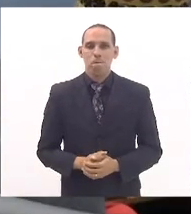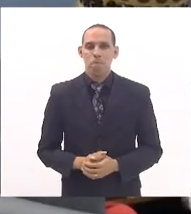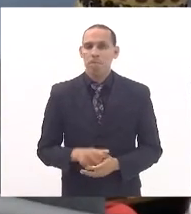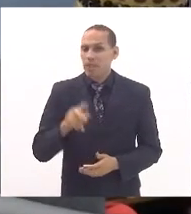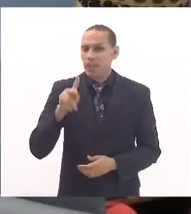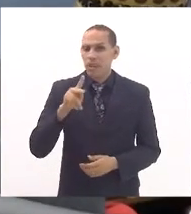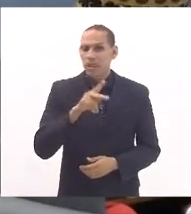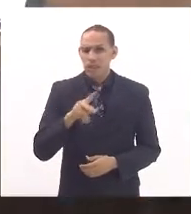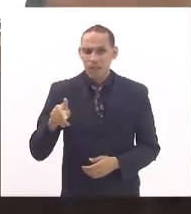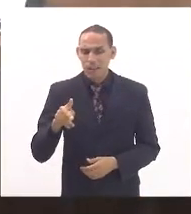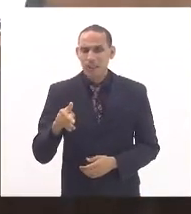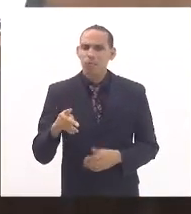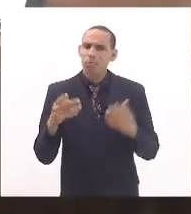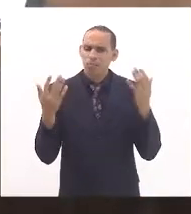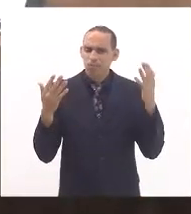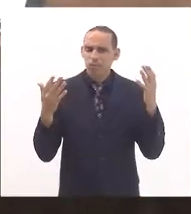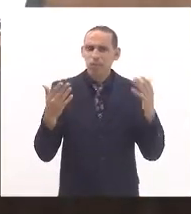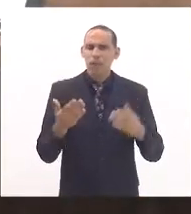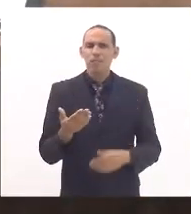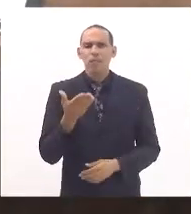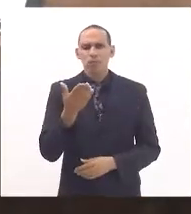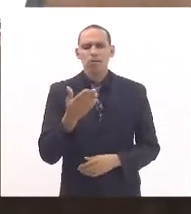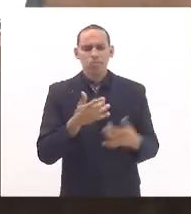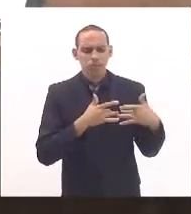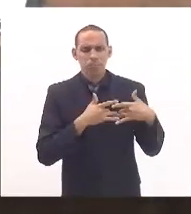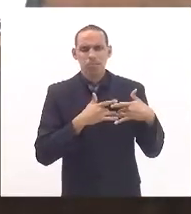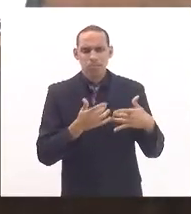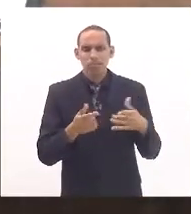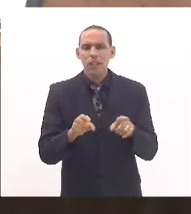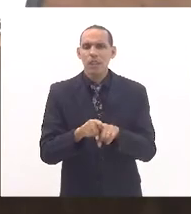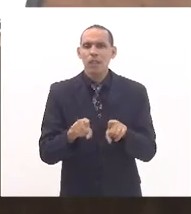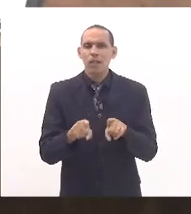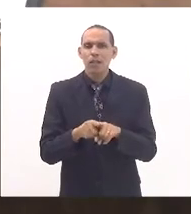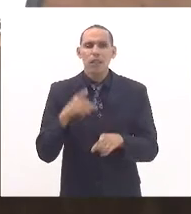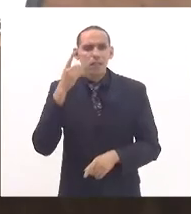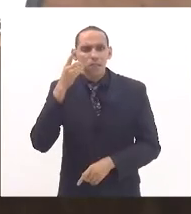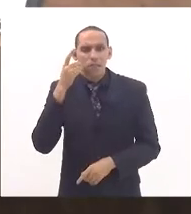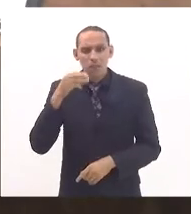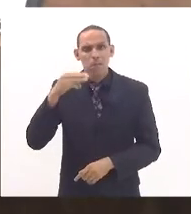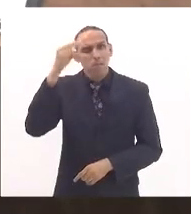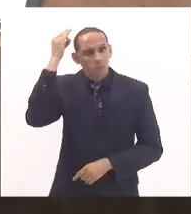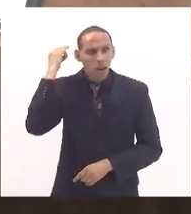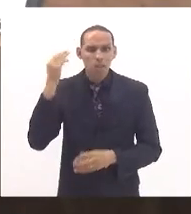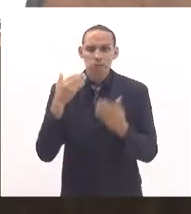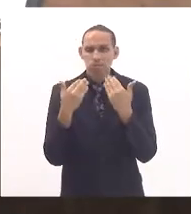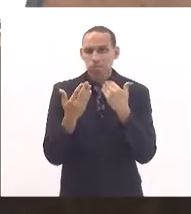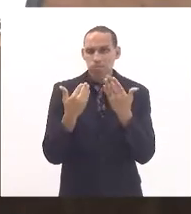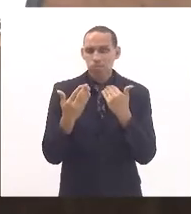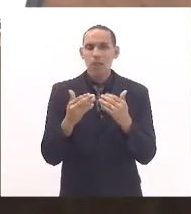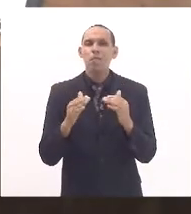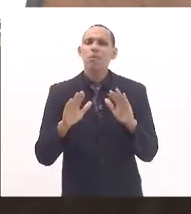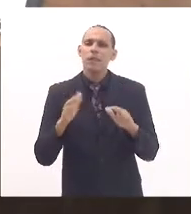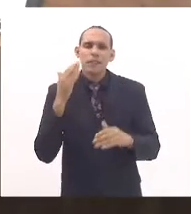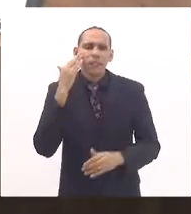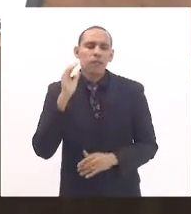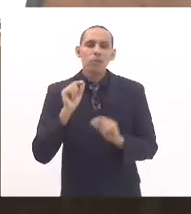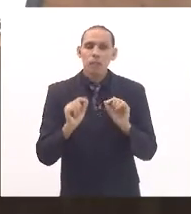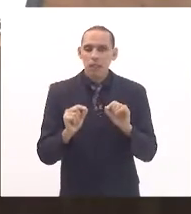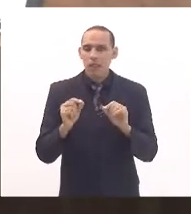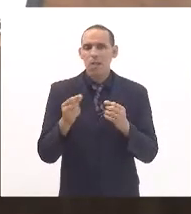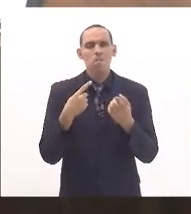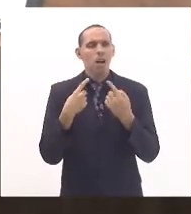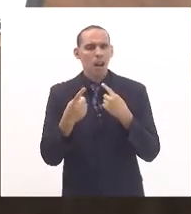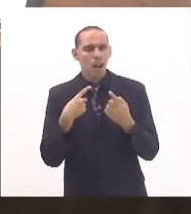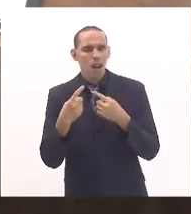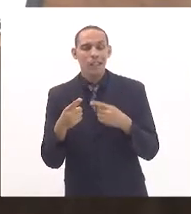Presidente, eu queria parabenizar a sua disposição, a disposição do deputado Márcio para o diálogo, mas eu entendo que esse debate que